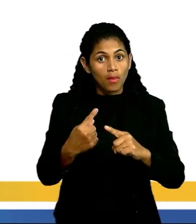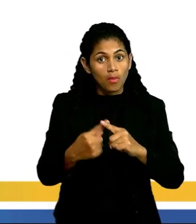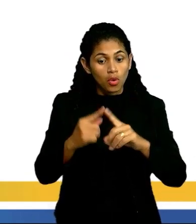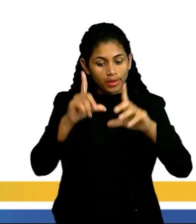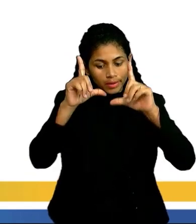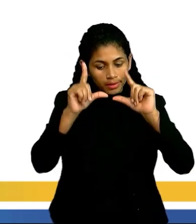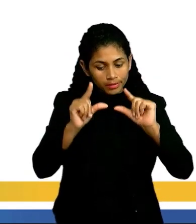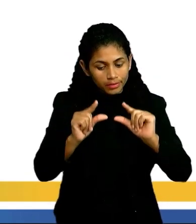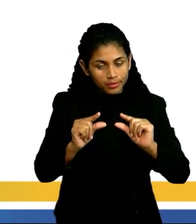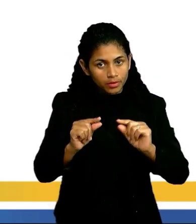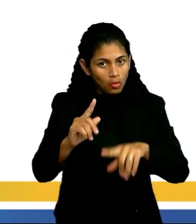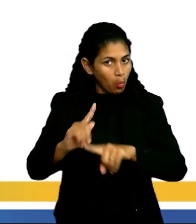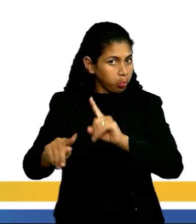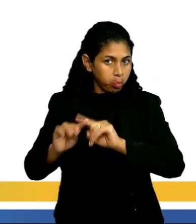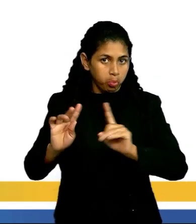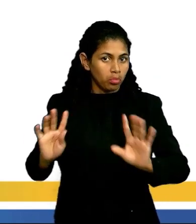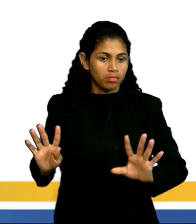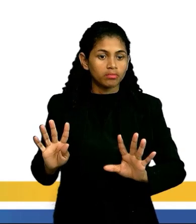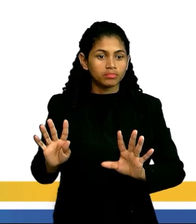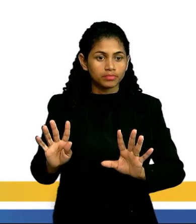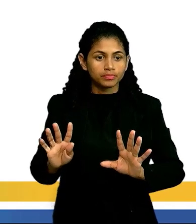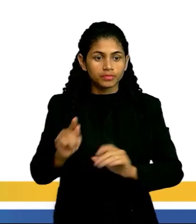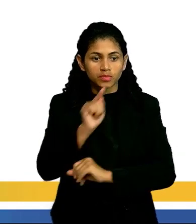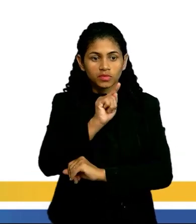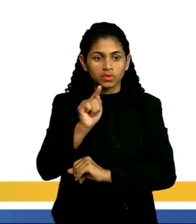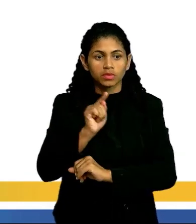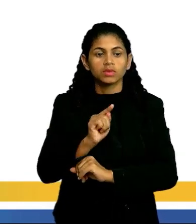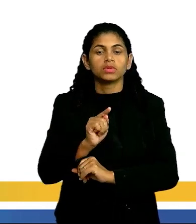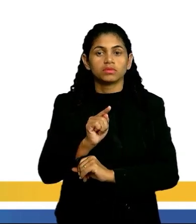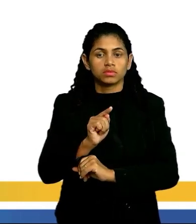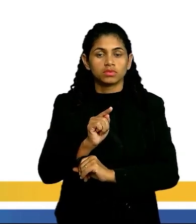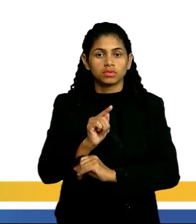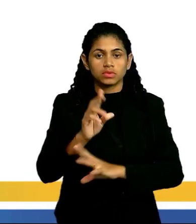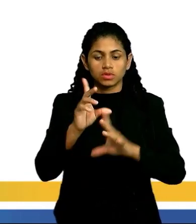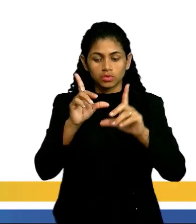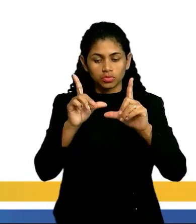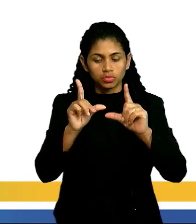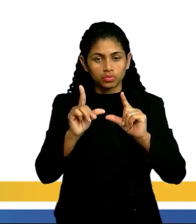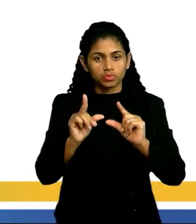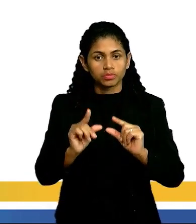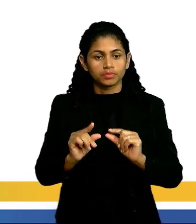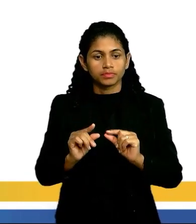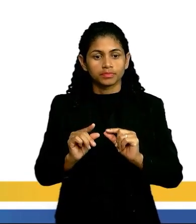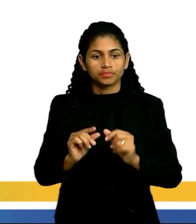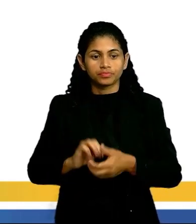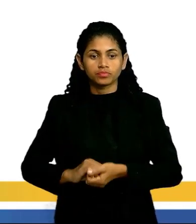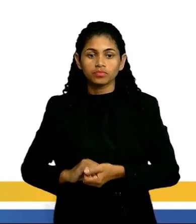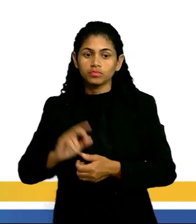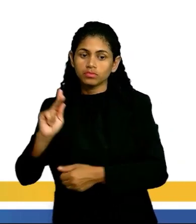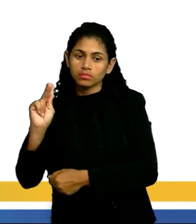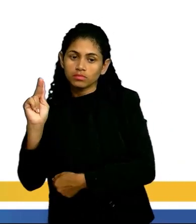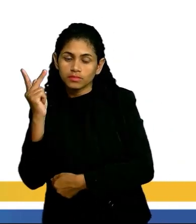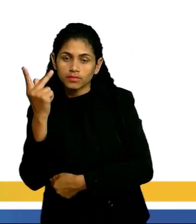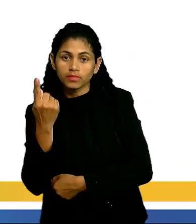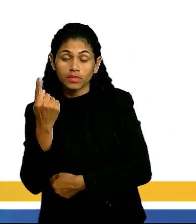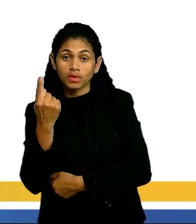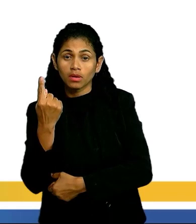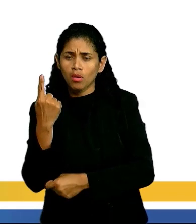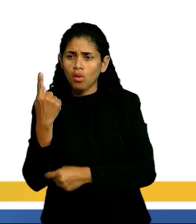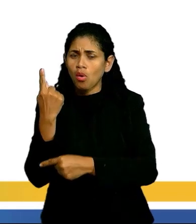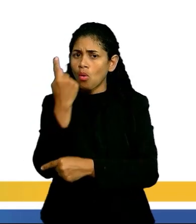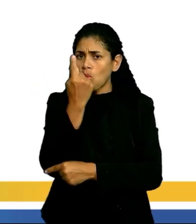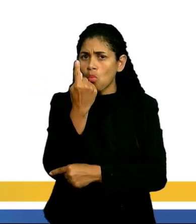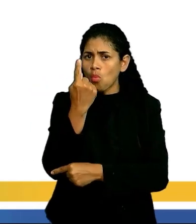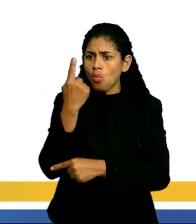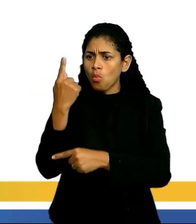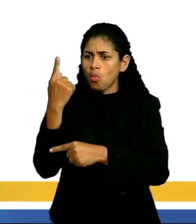o zinco está oxidando e é o agente redutor. Já o hidrogênio, ele está saindo de 1 e está indo para